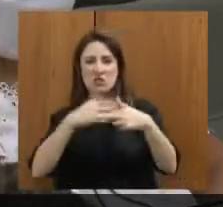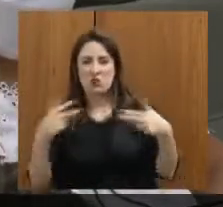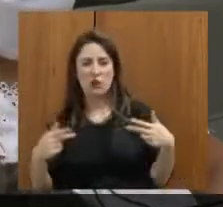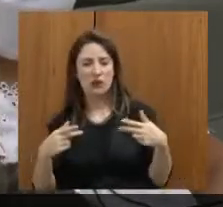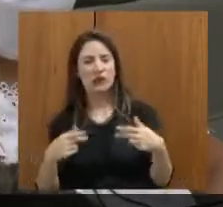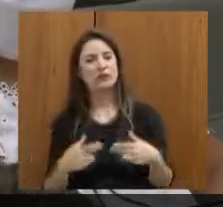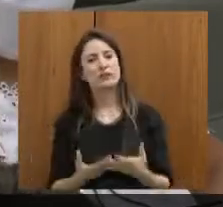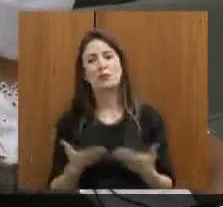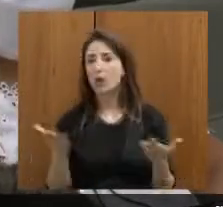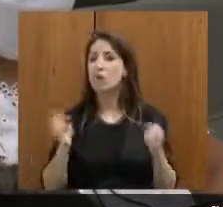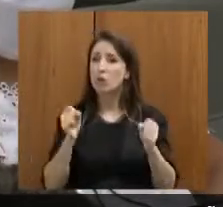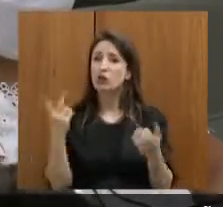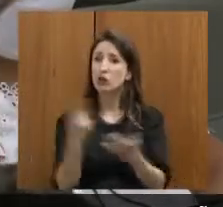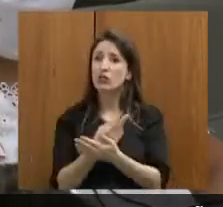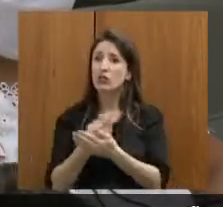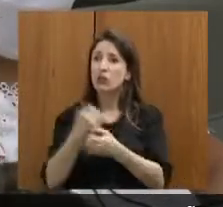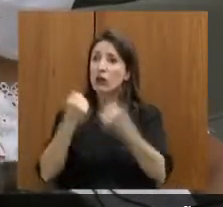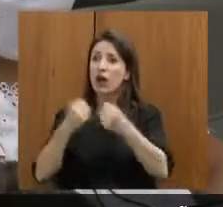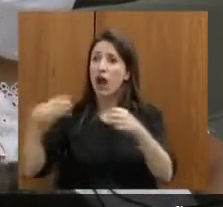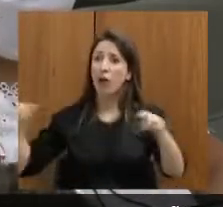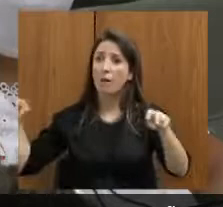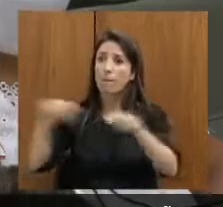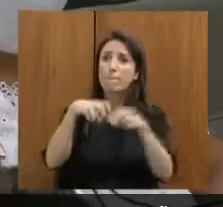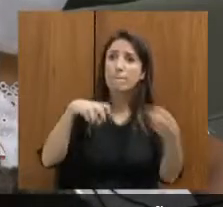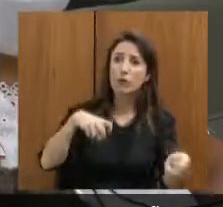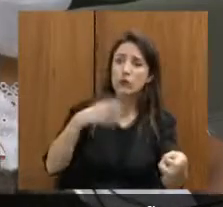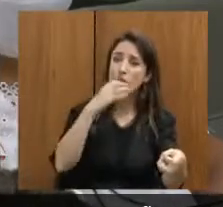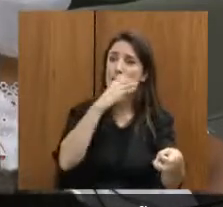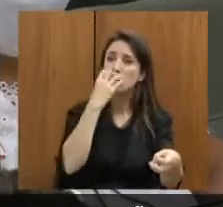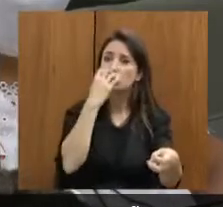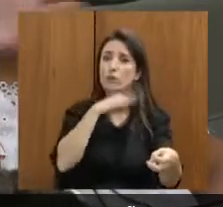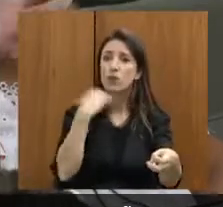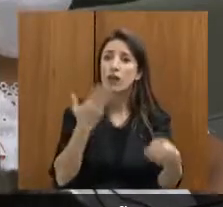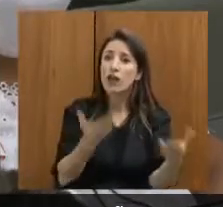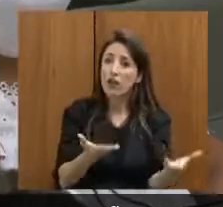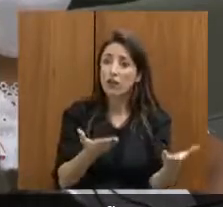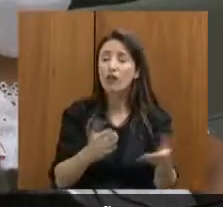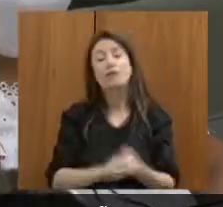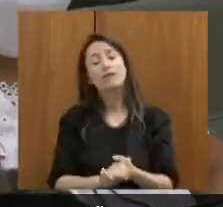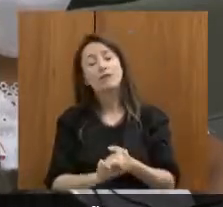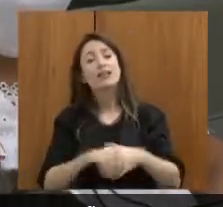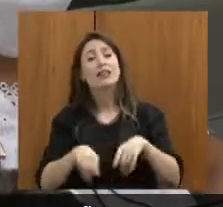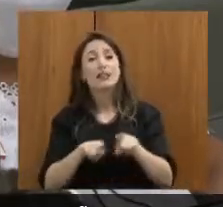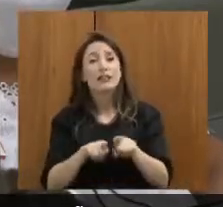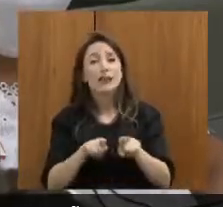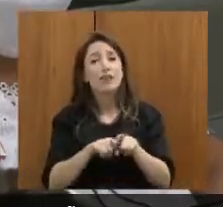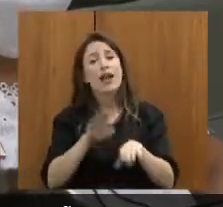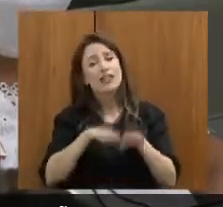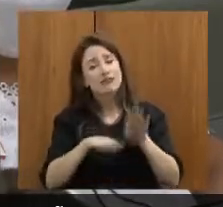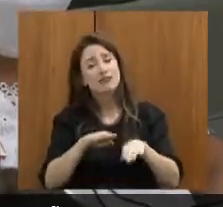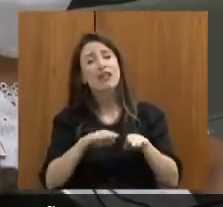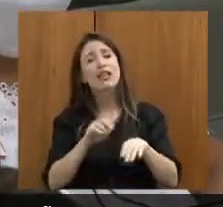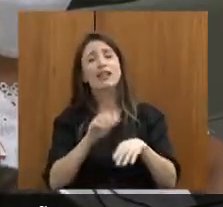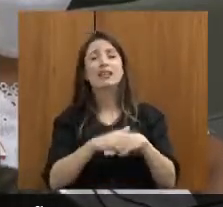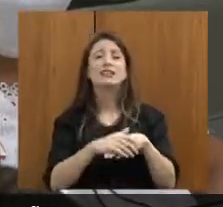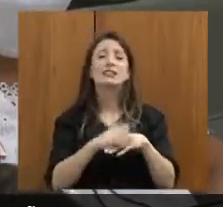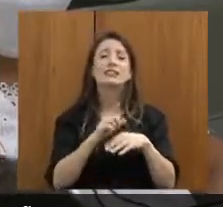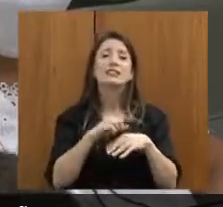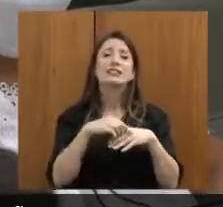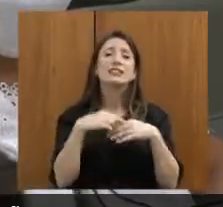injustiças com os meus filhos em espaço público que eles acham que é só deles mas é nossa